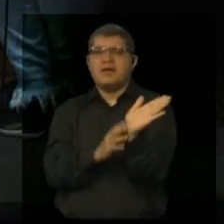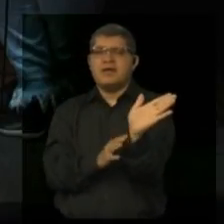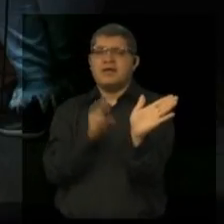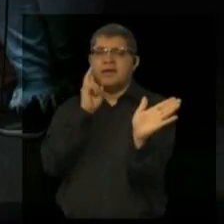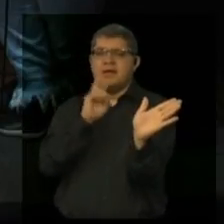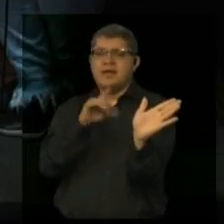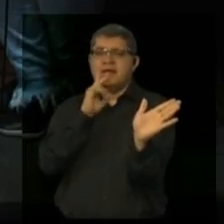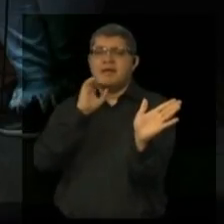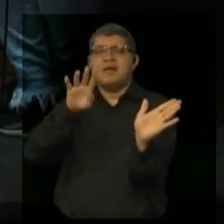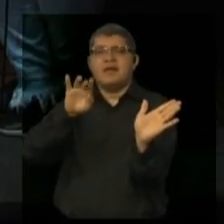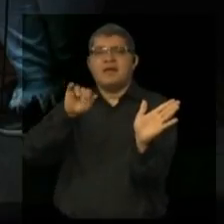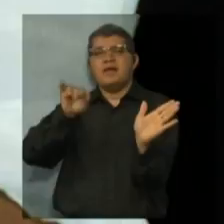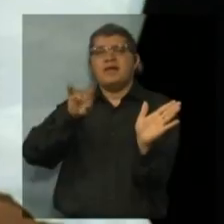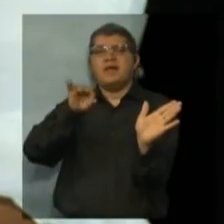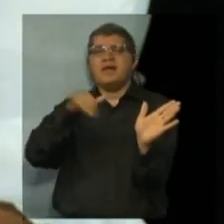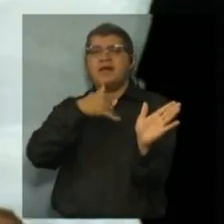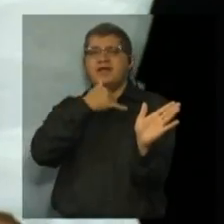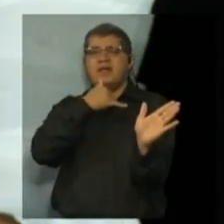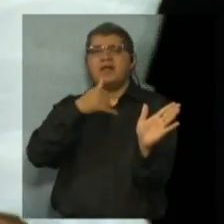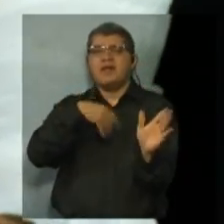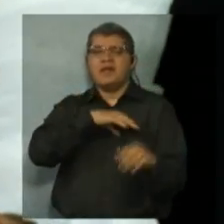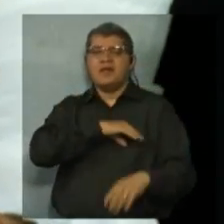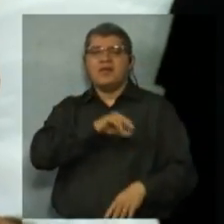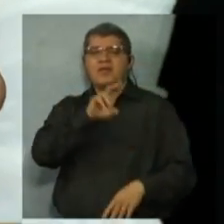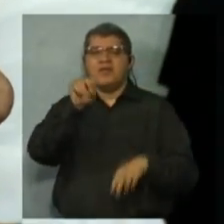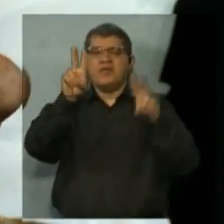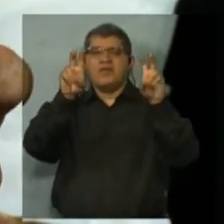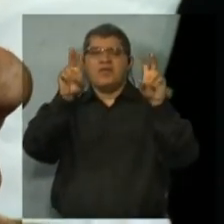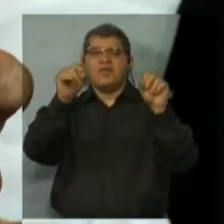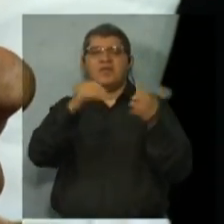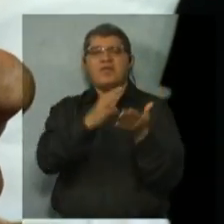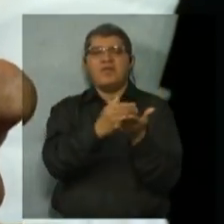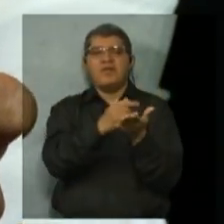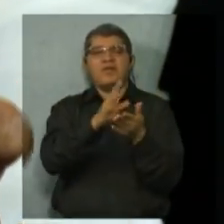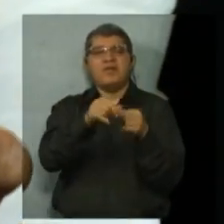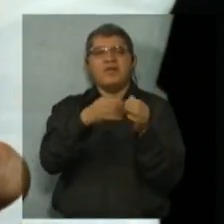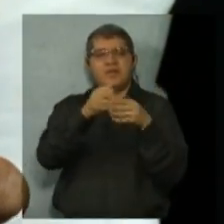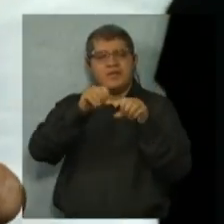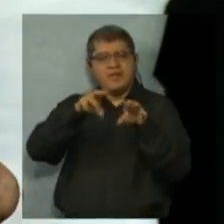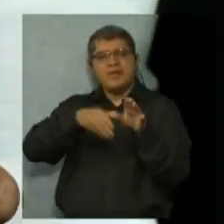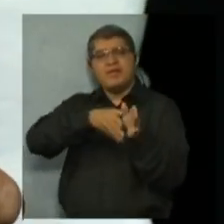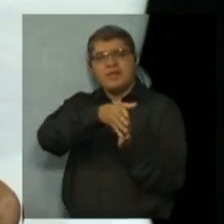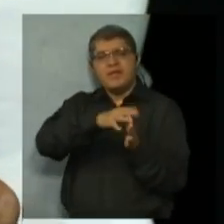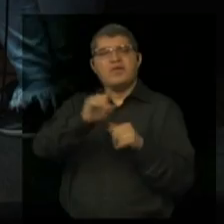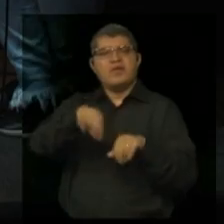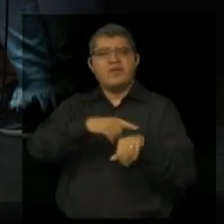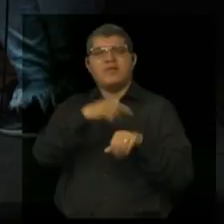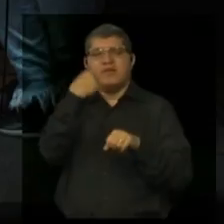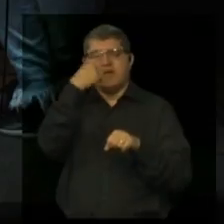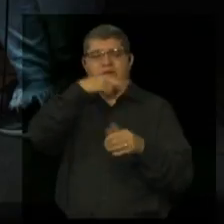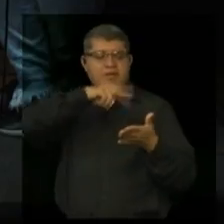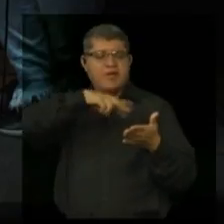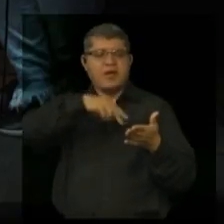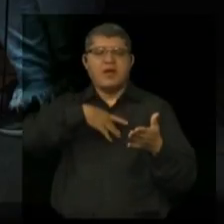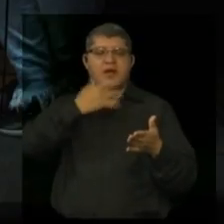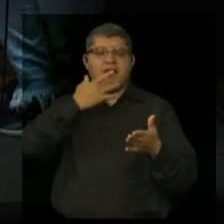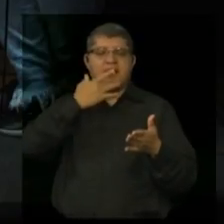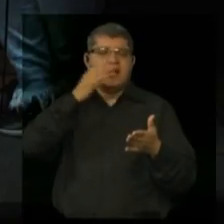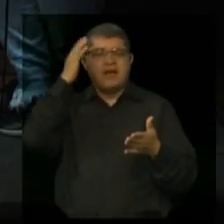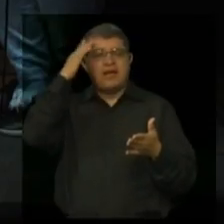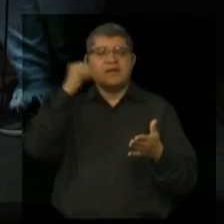também? Balada para um Triste Amor. Balada para um Triste Amor. Esse livro eu recomendo, que foram horas de puro êxtase de